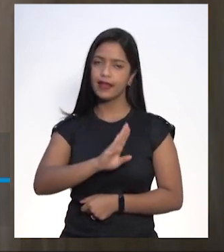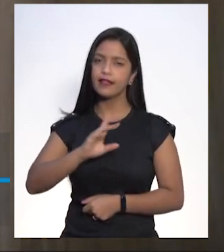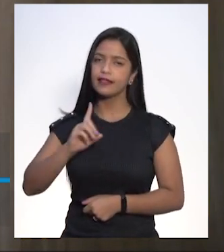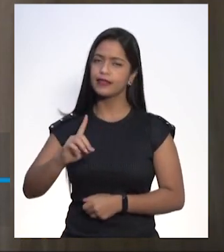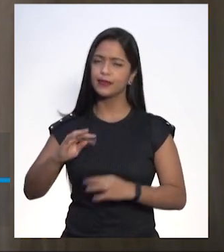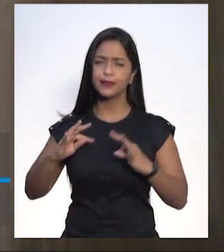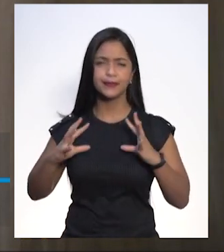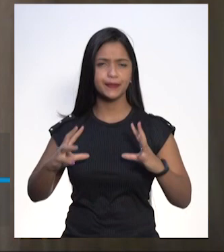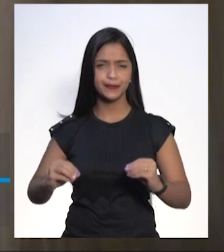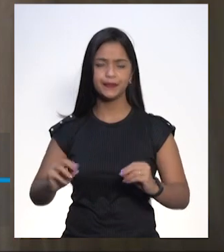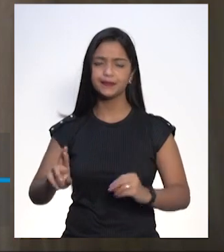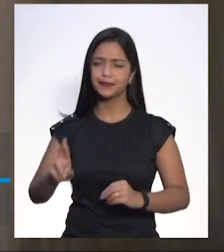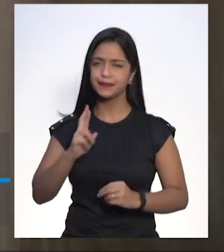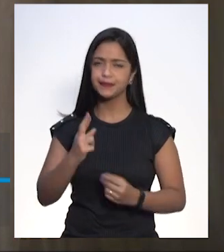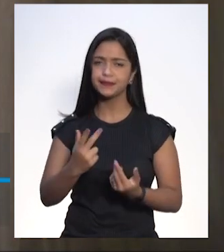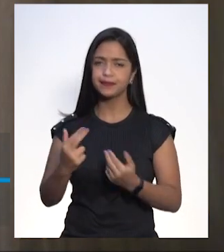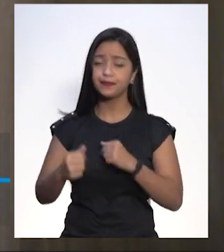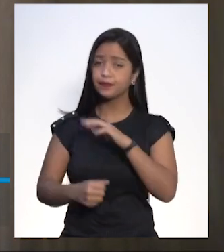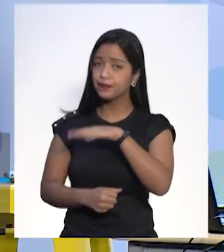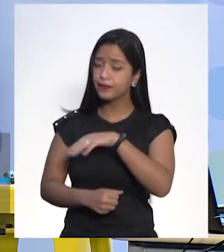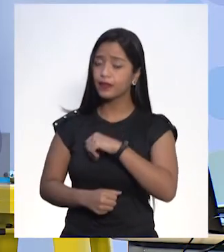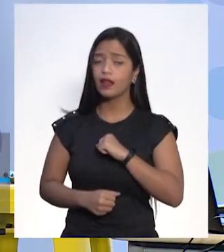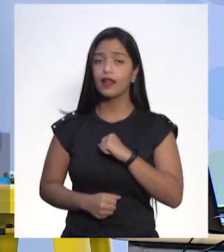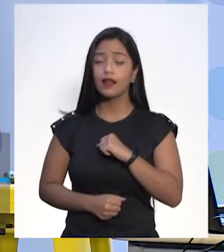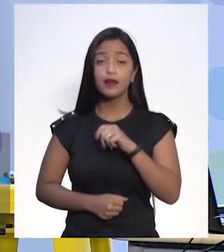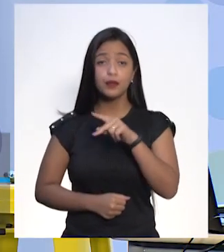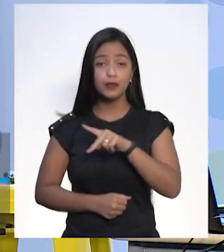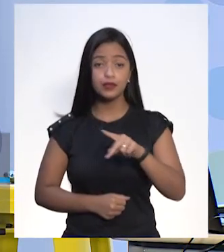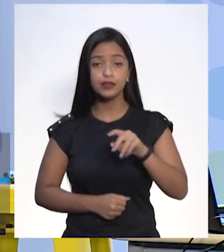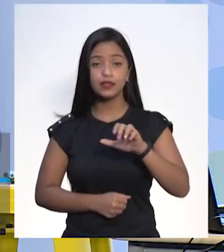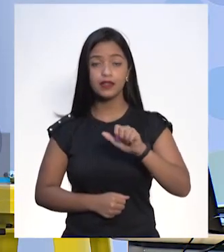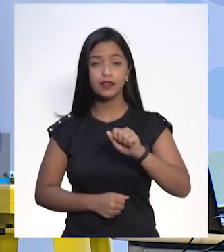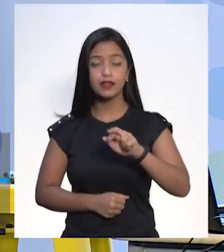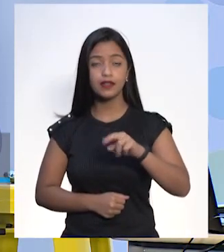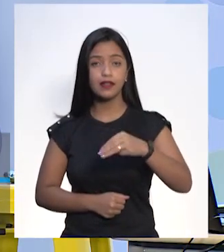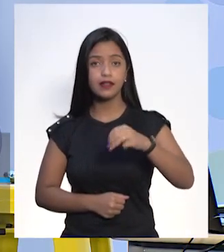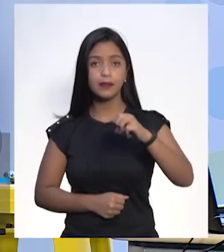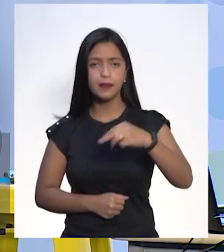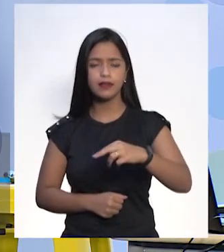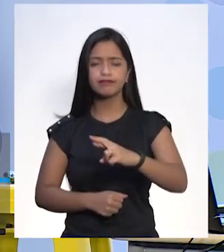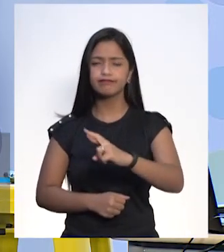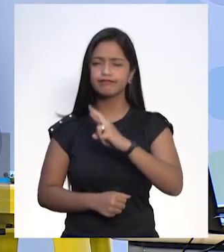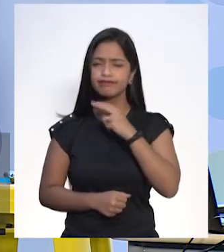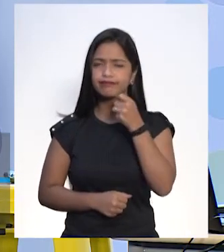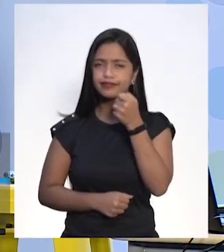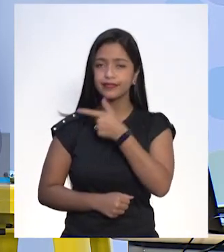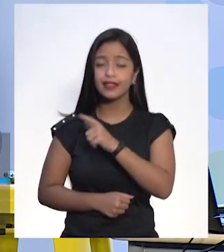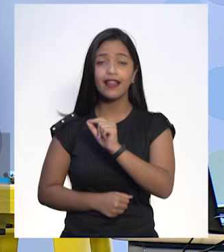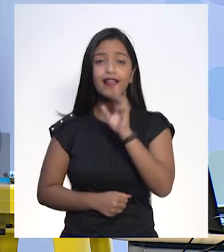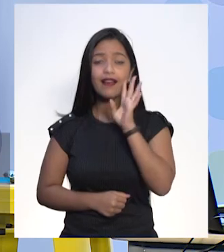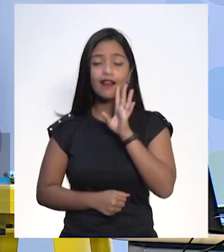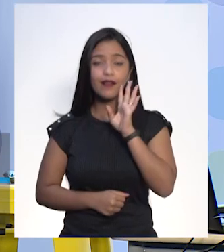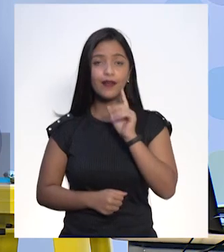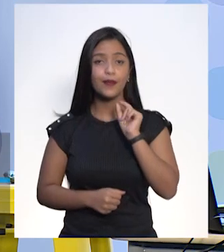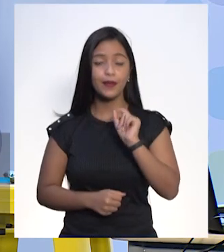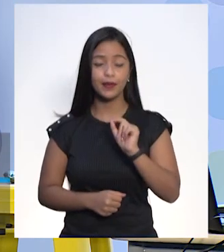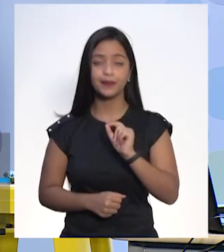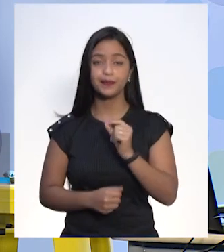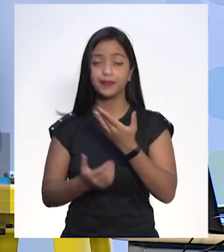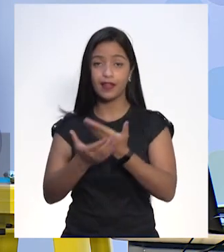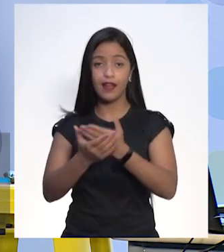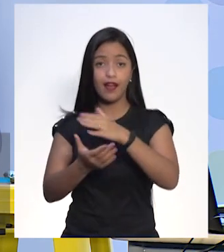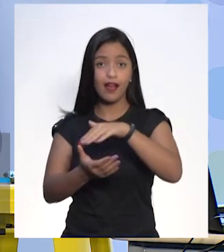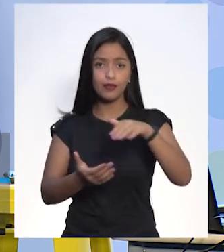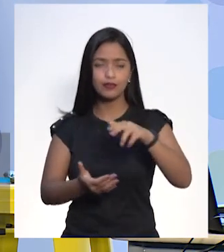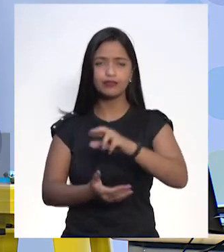tá? Ale, a professora Carmen, ela faz um comentário legal assim, que ela diz assim, manda as respostas dos alunos e diz que é legal